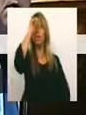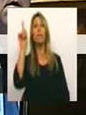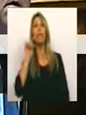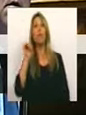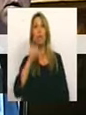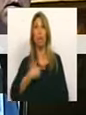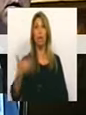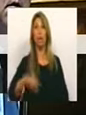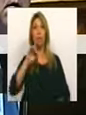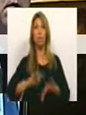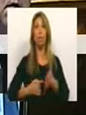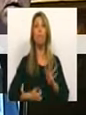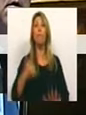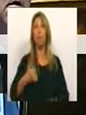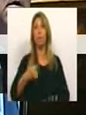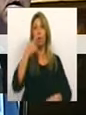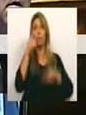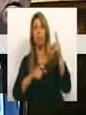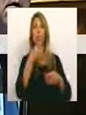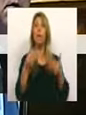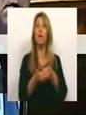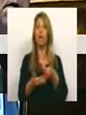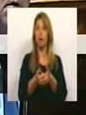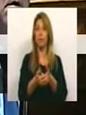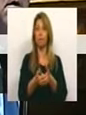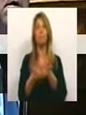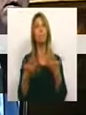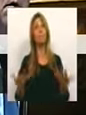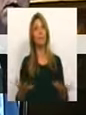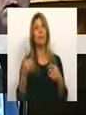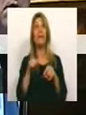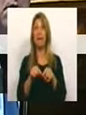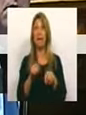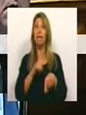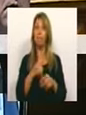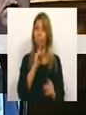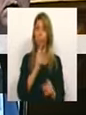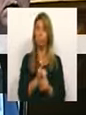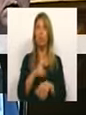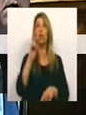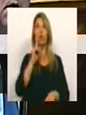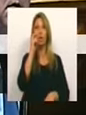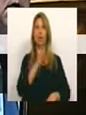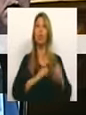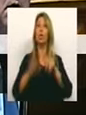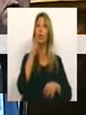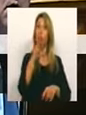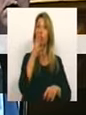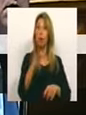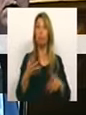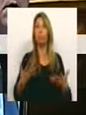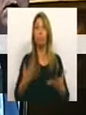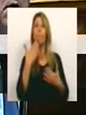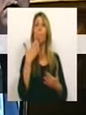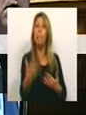dos direitos fundamentais dos idosos. E nessa altura, senhoras e senhores deputados, pedimos o apoio